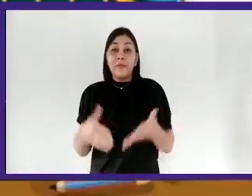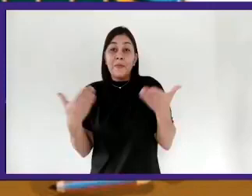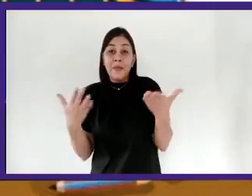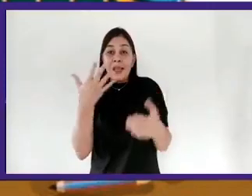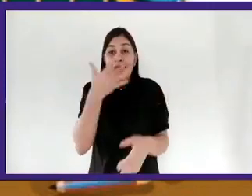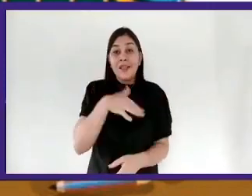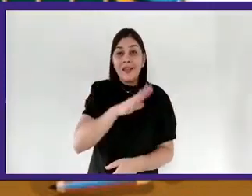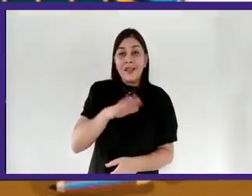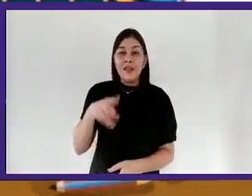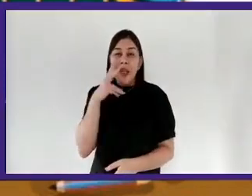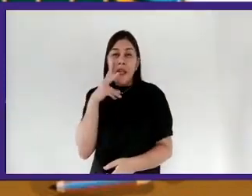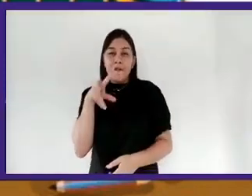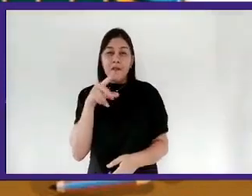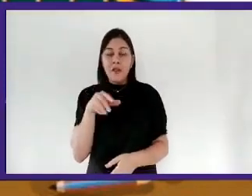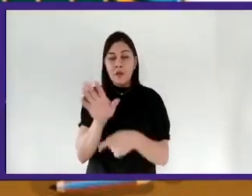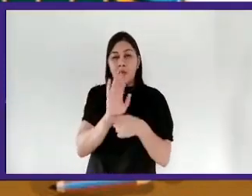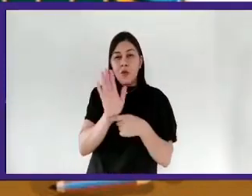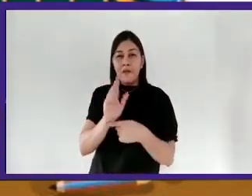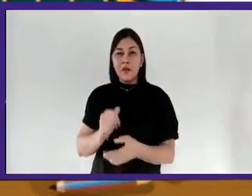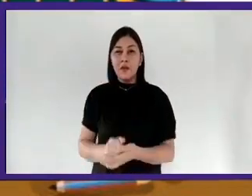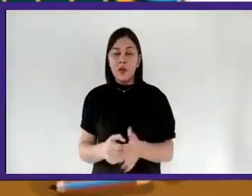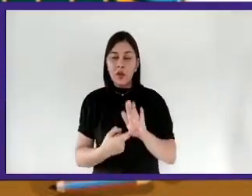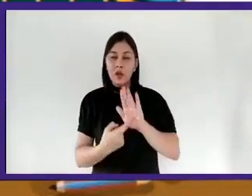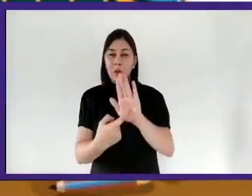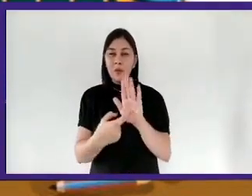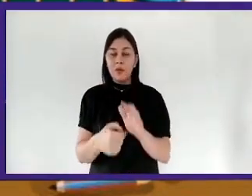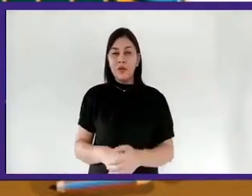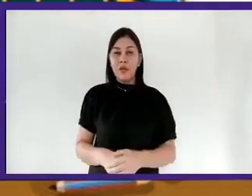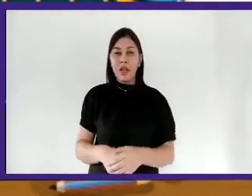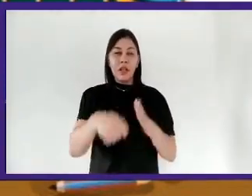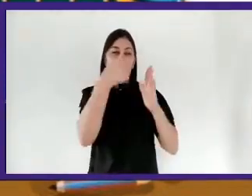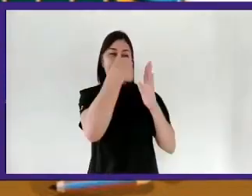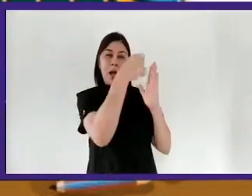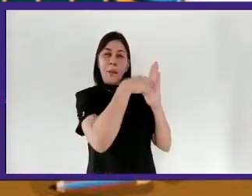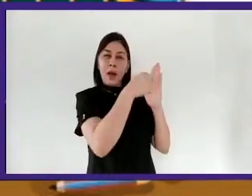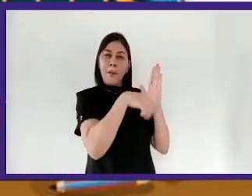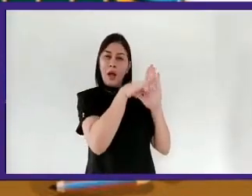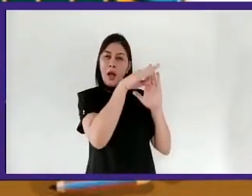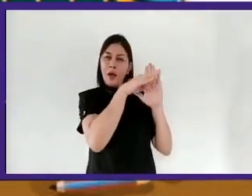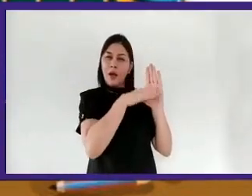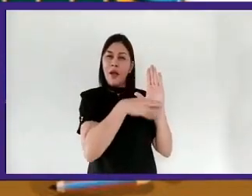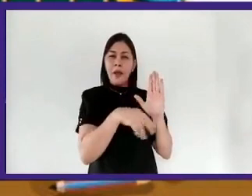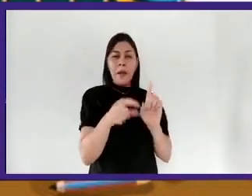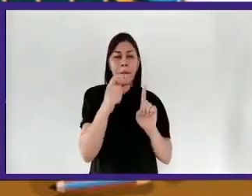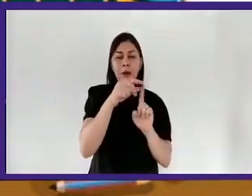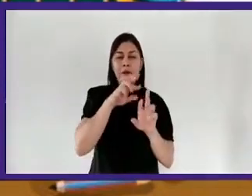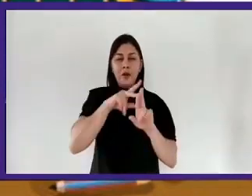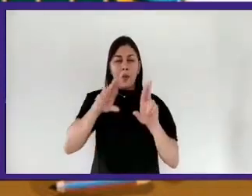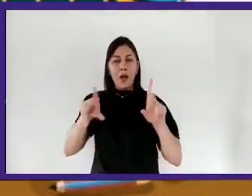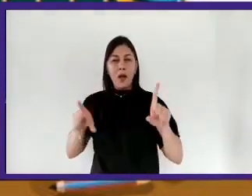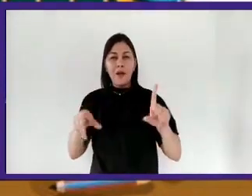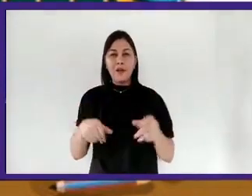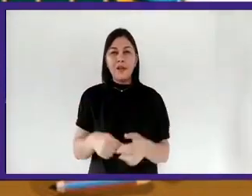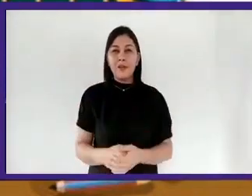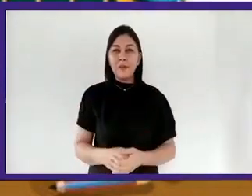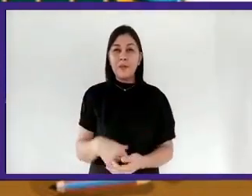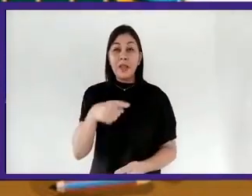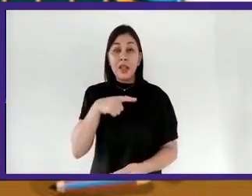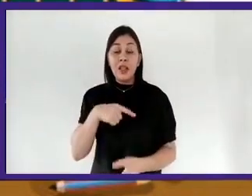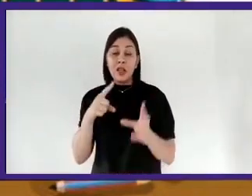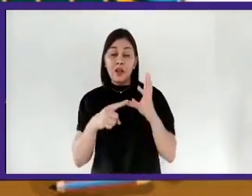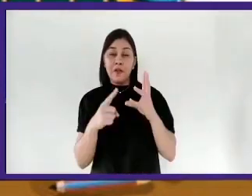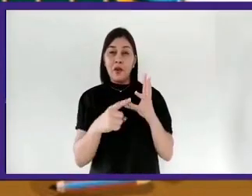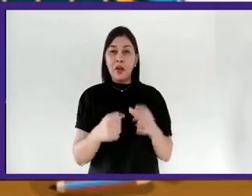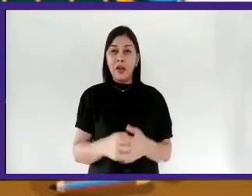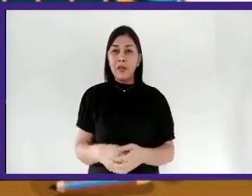E aí, crianças, viram aí no vídeo que eu mostrei aqui na minha lista várias palavras escritas com letras que tinham